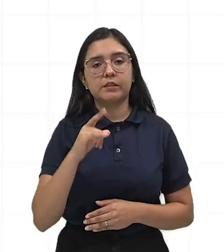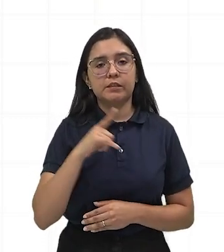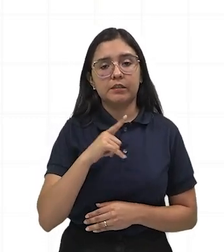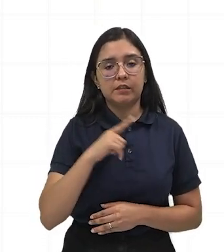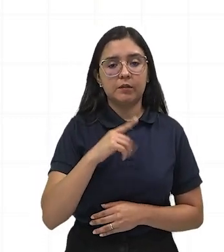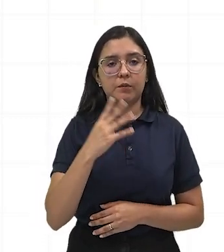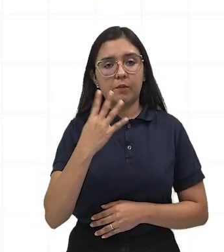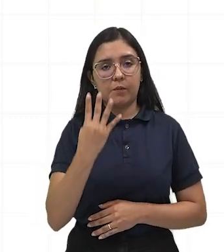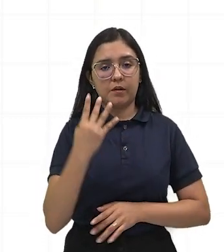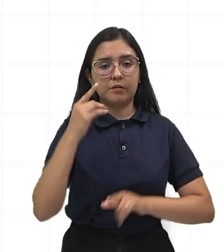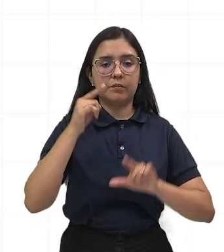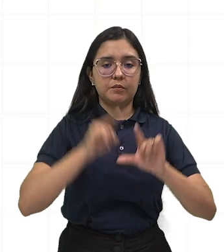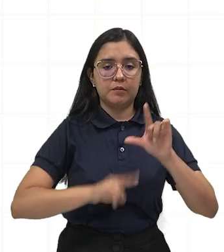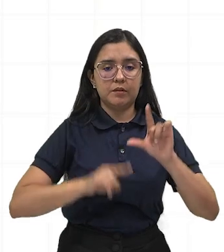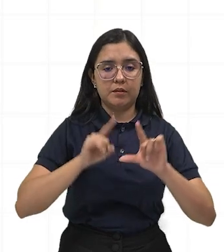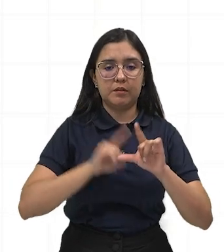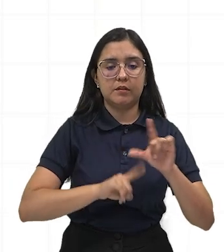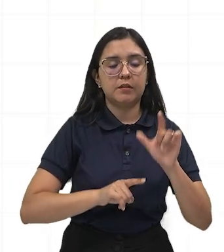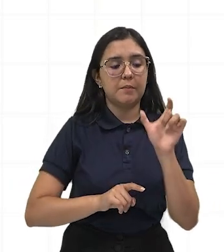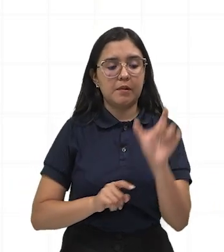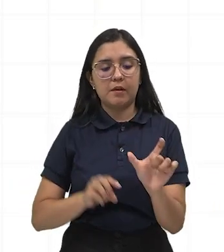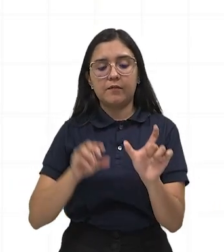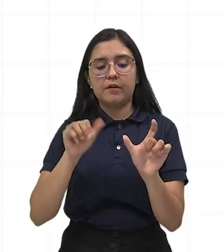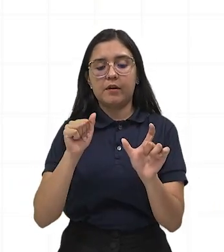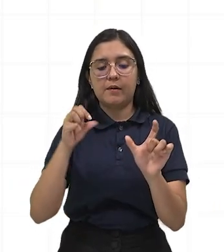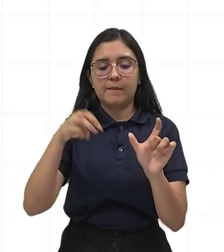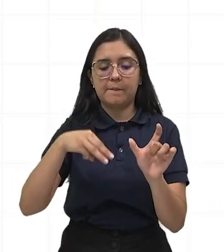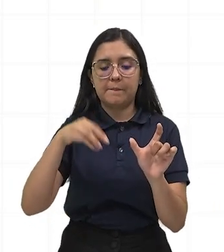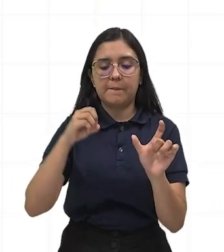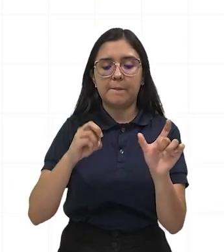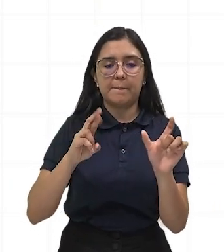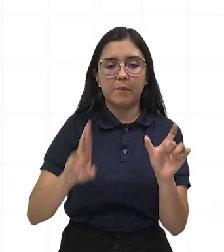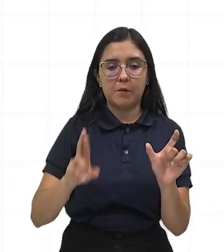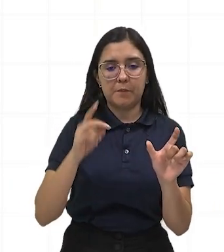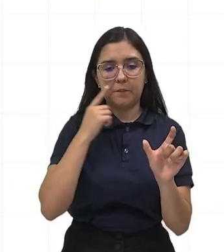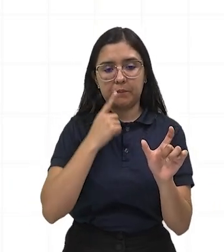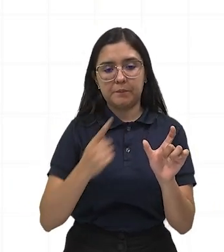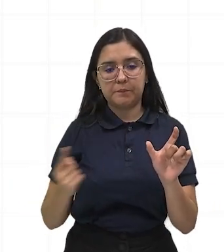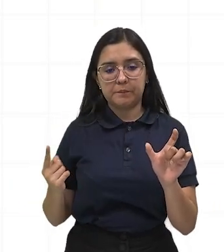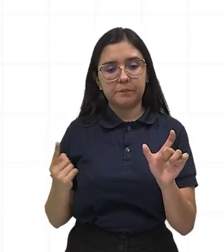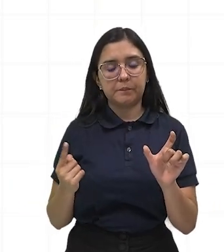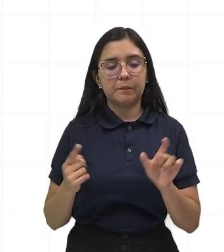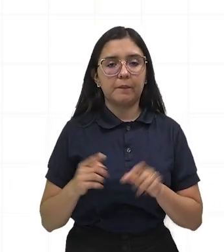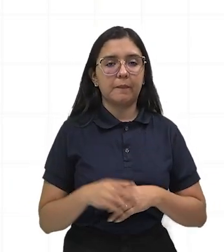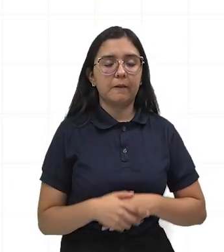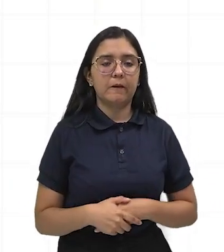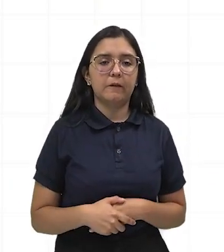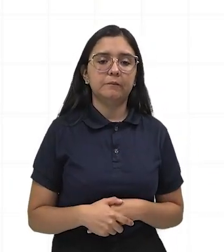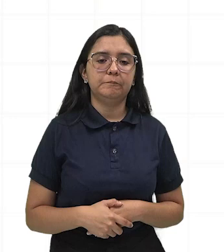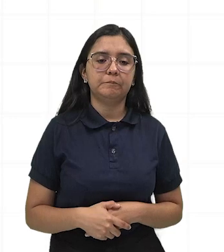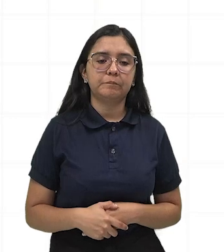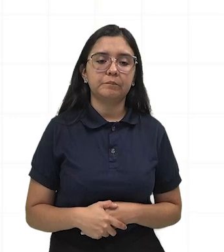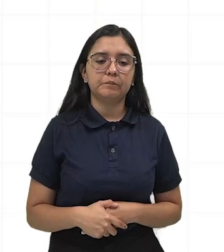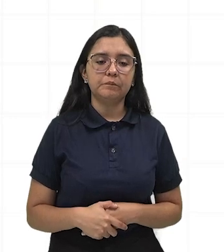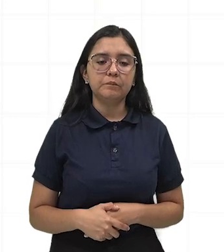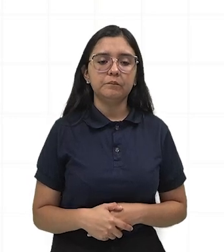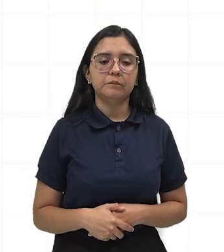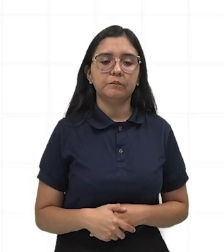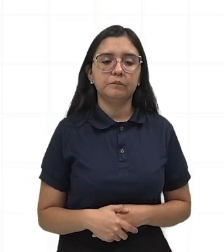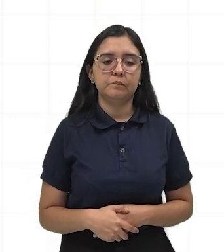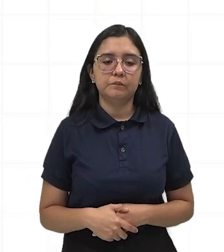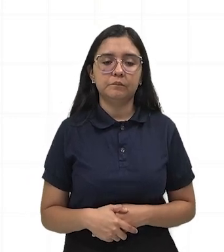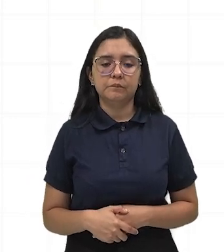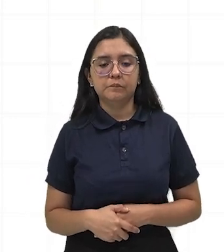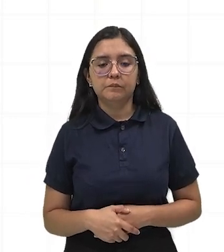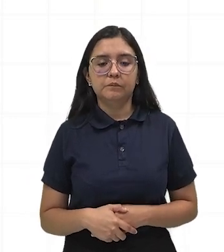letras, olha, 1, 2, 3, 4. Está aqui as 4, 4 letras, beleza? Essas são